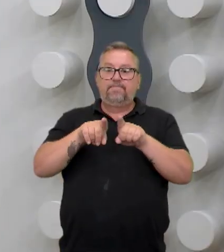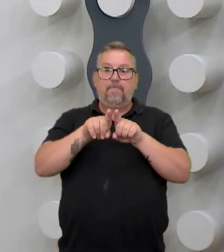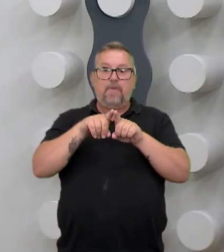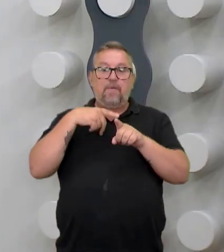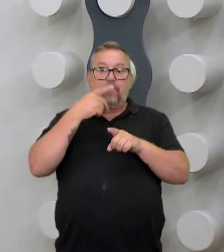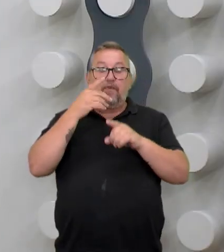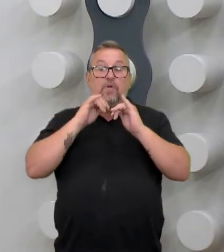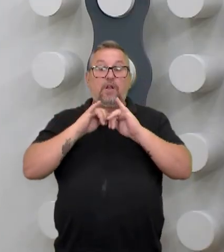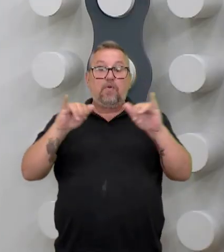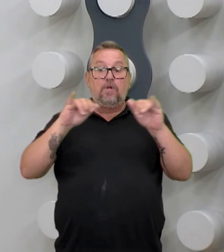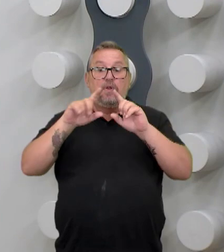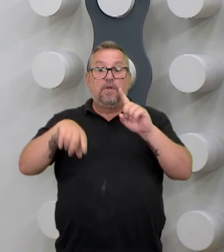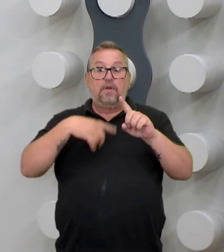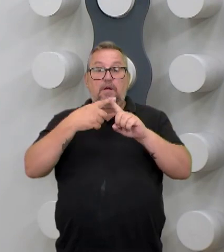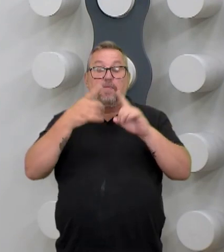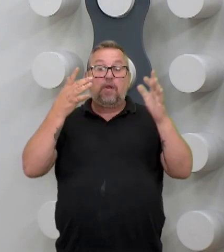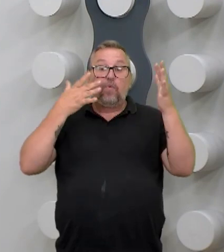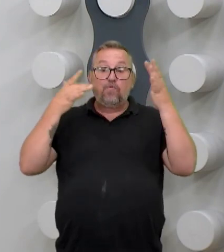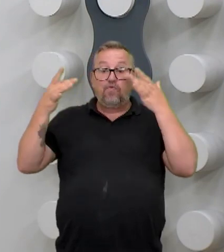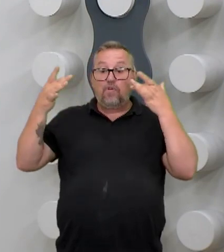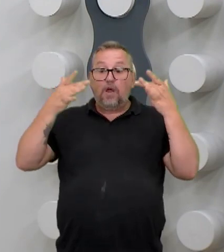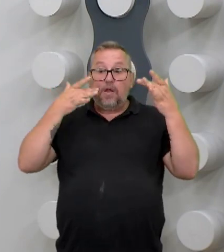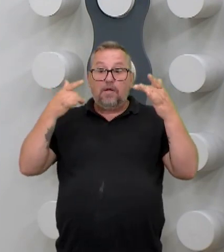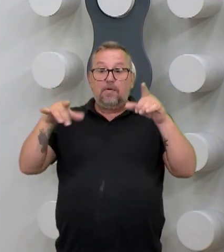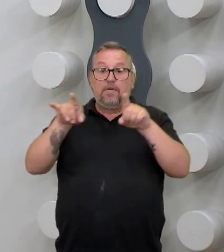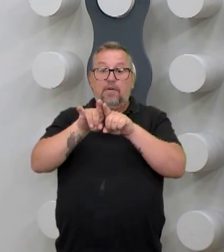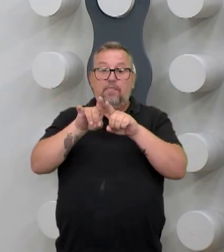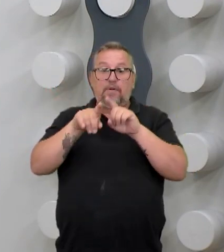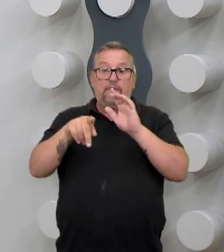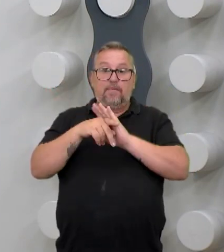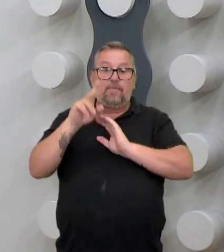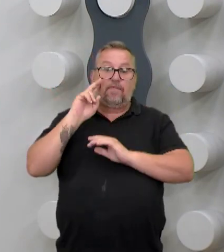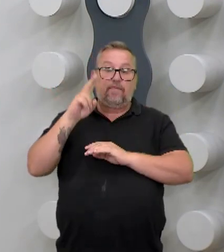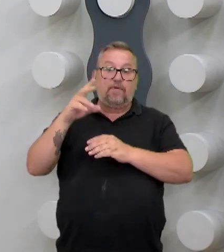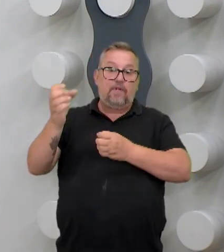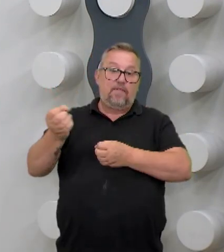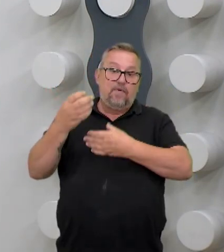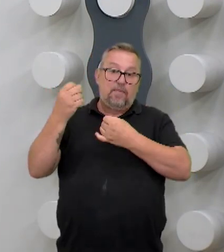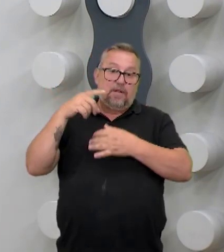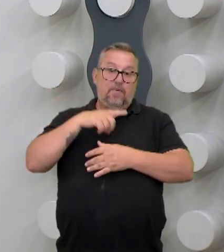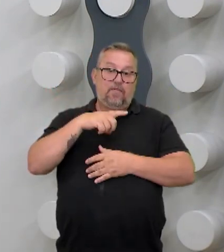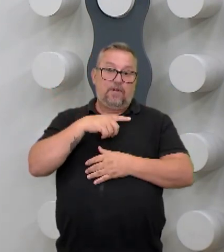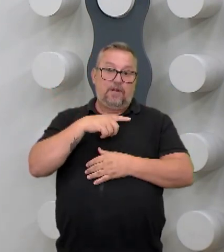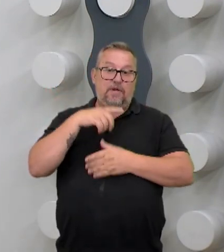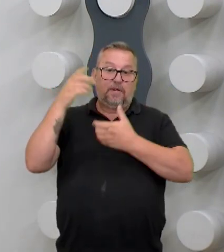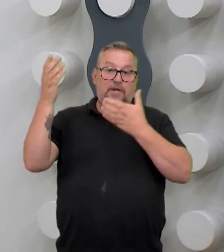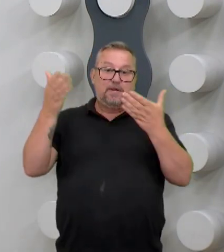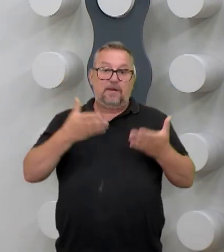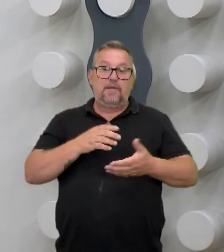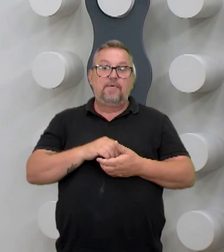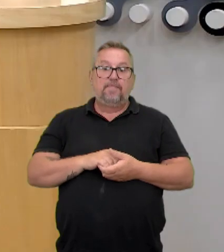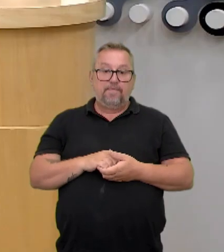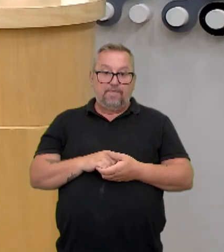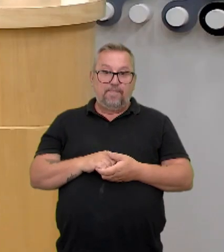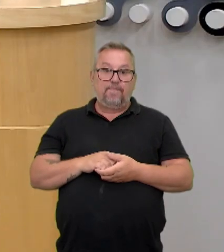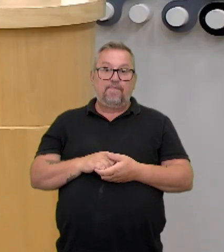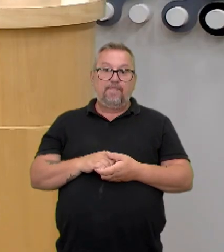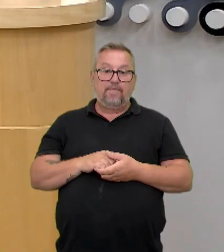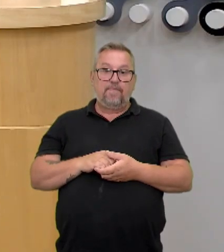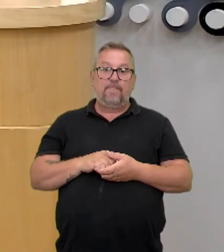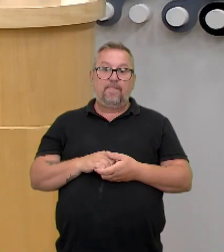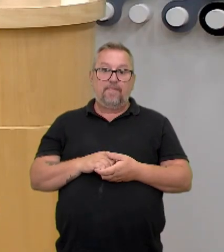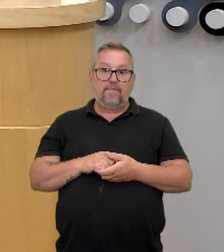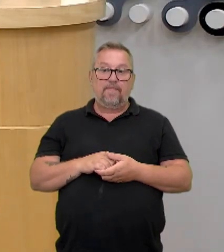notícia, que é aquele texto mais imediato, né, que o repórter corre, pega ali a informação e já tem que trazer, né? Exato. Em primeira mão.